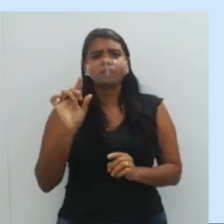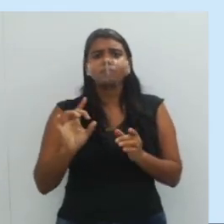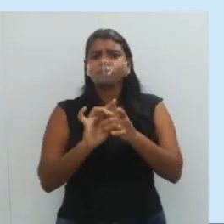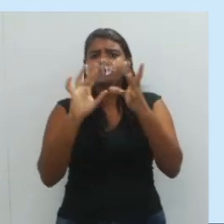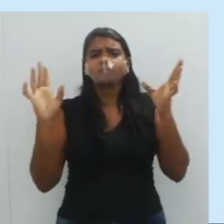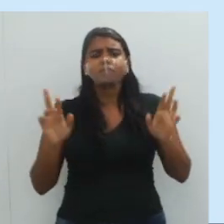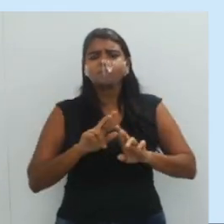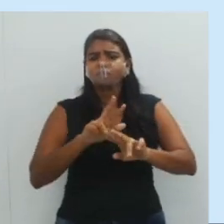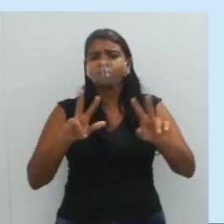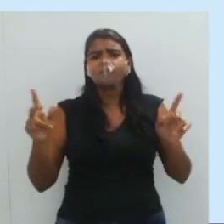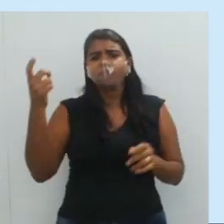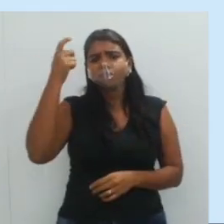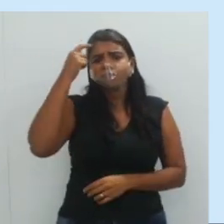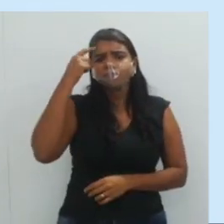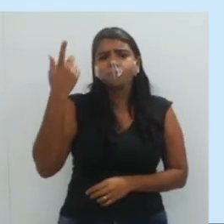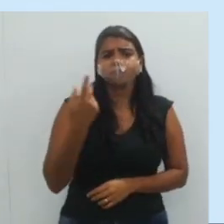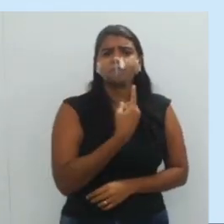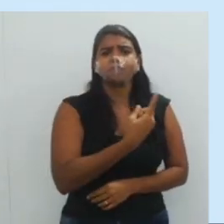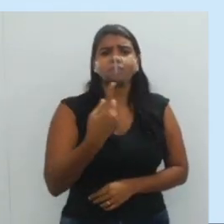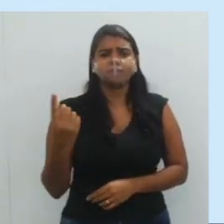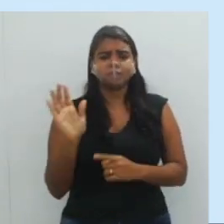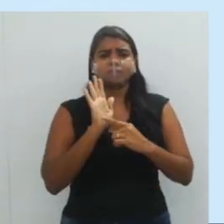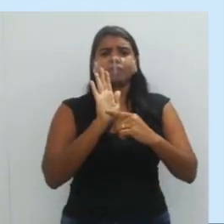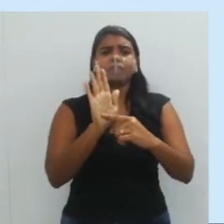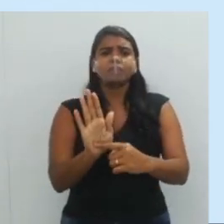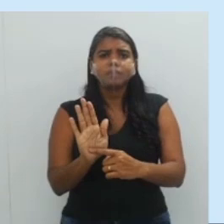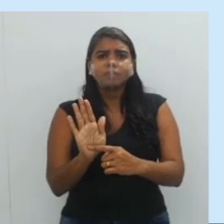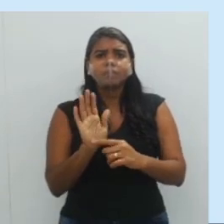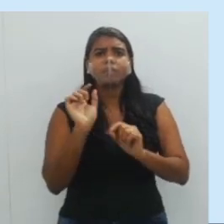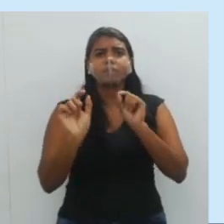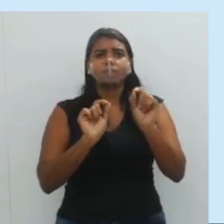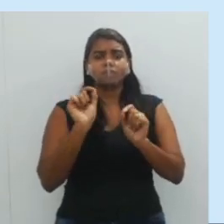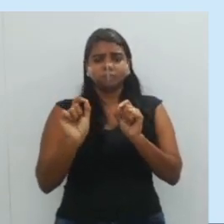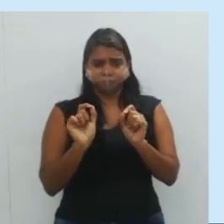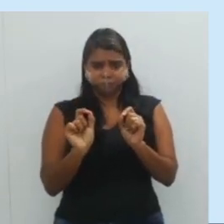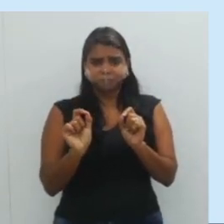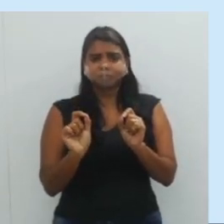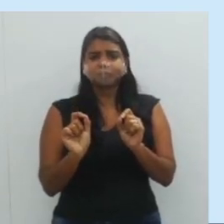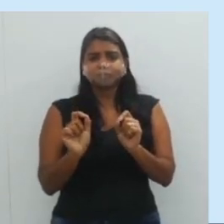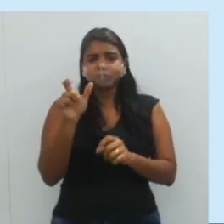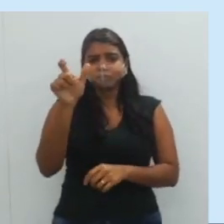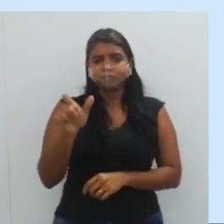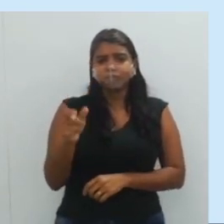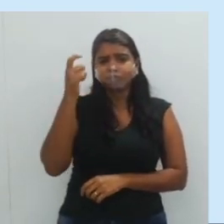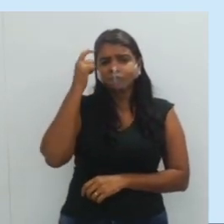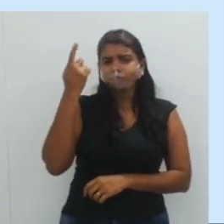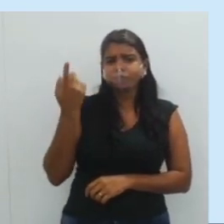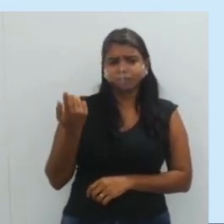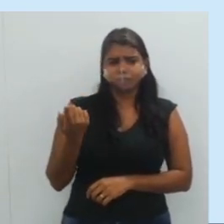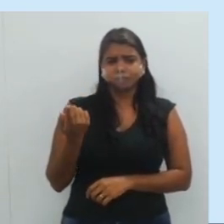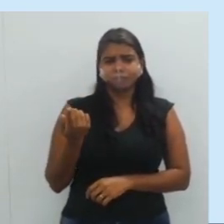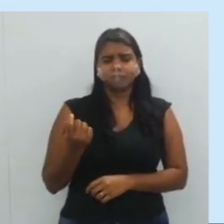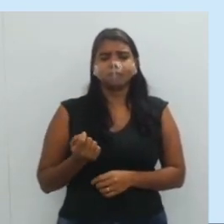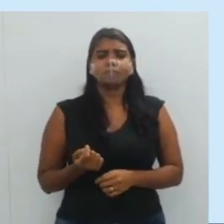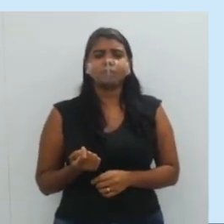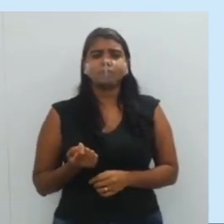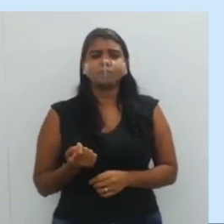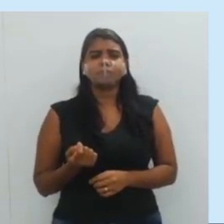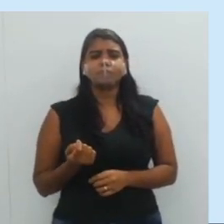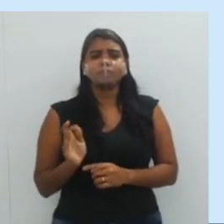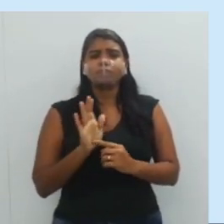vários pensamentos. Então, cada representante tem o seu pensamento, então forma